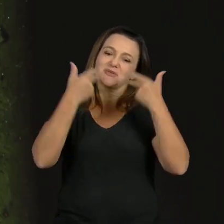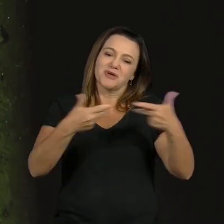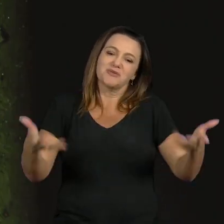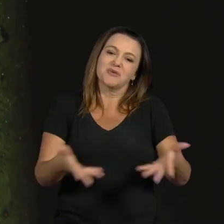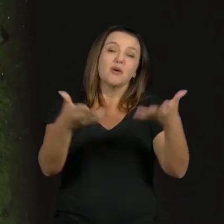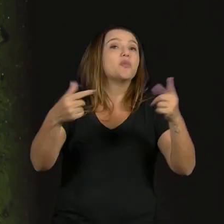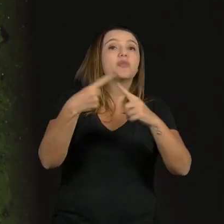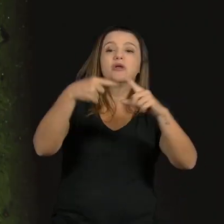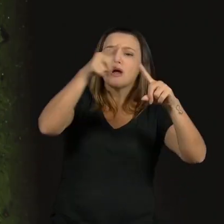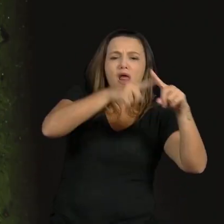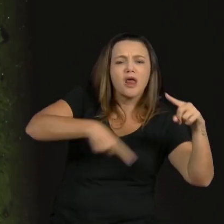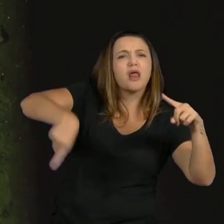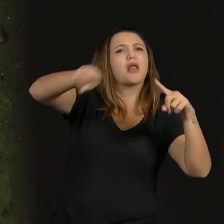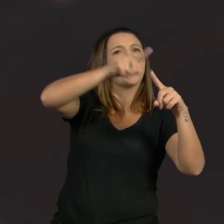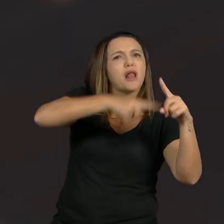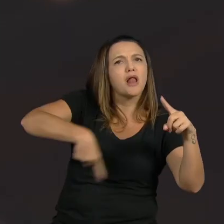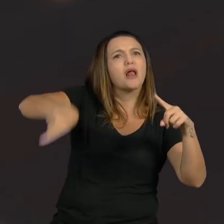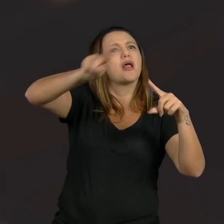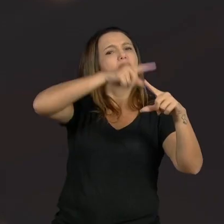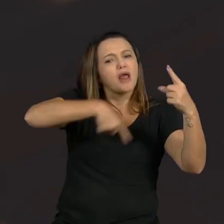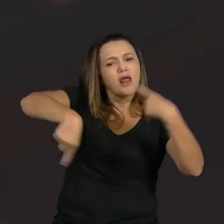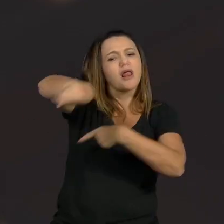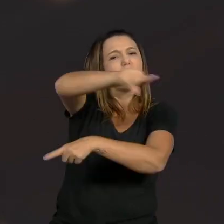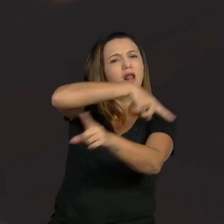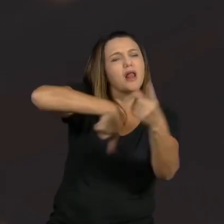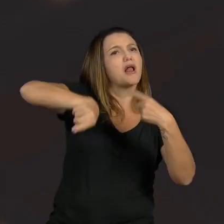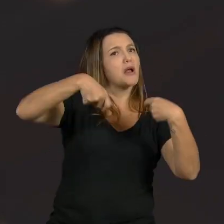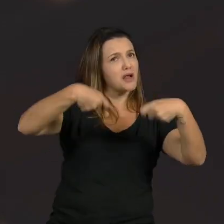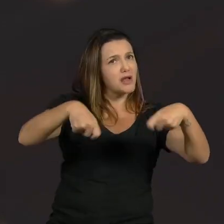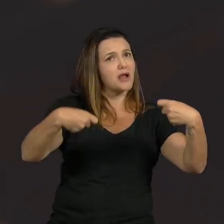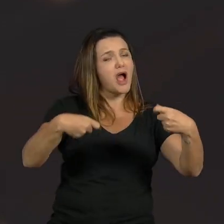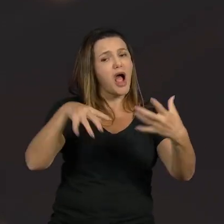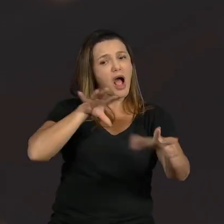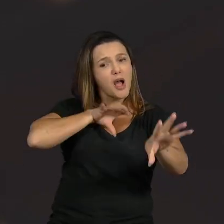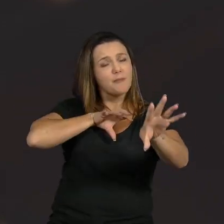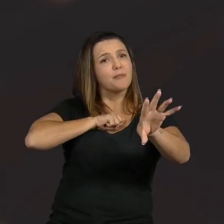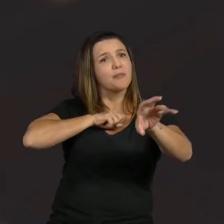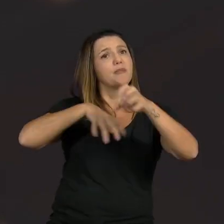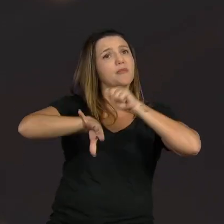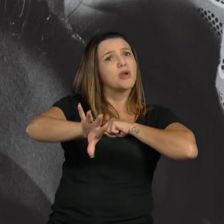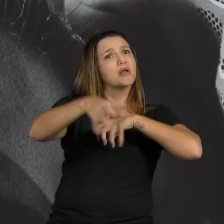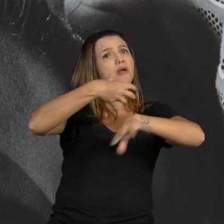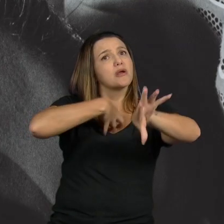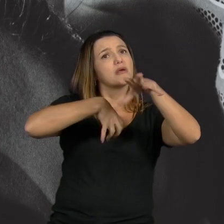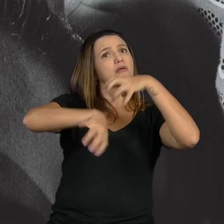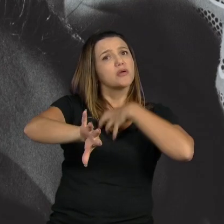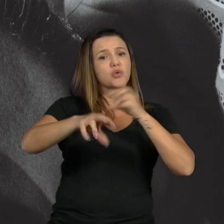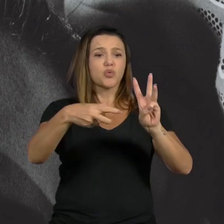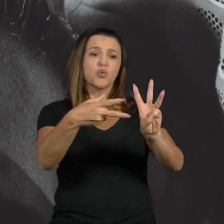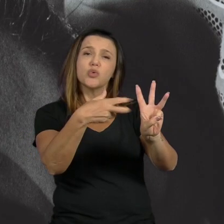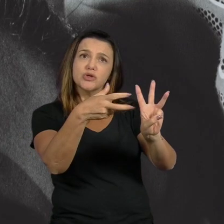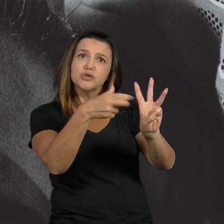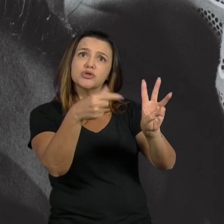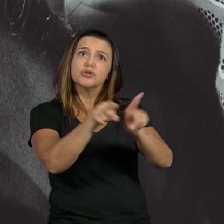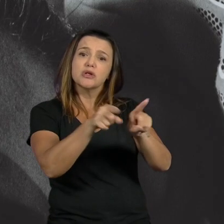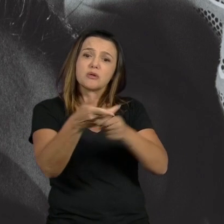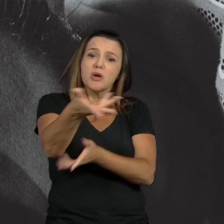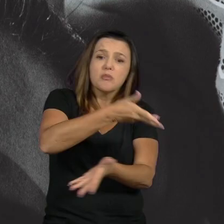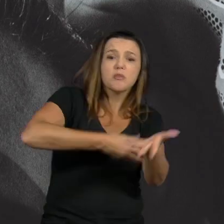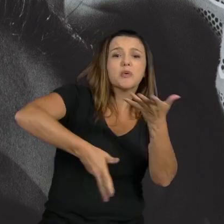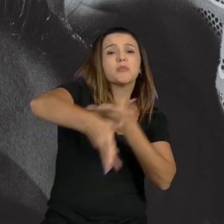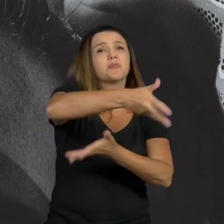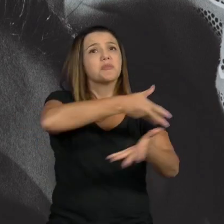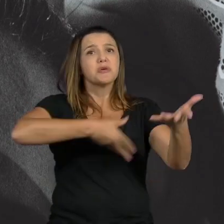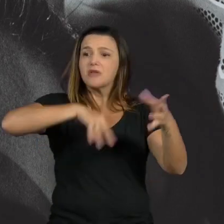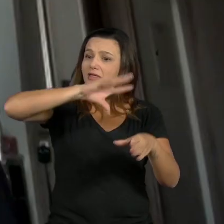uma cadeia, um depende do outro. Eu tenho aprendido muito com os povos indígenas justamente por isso, porque eles são natureza pura e eles se veem como parte